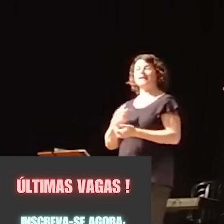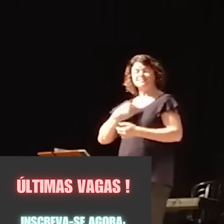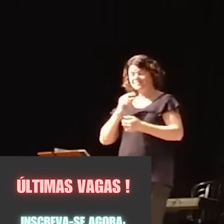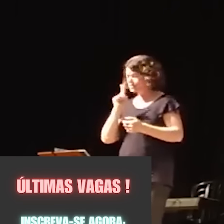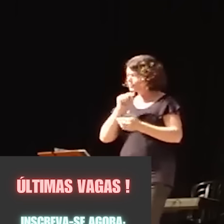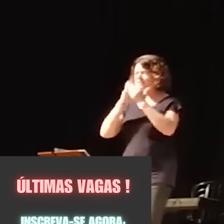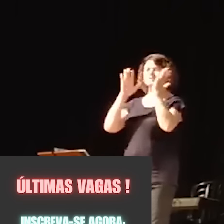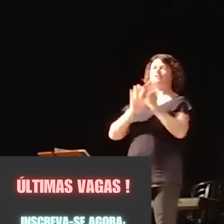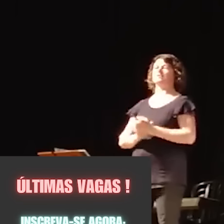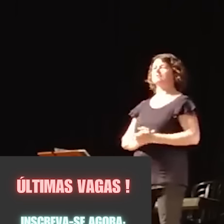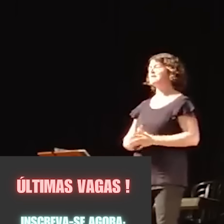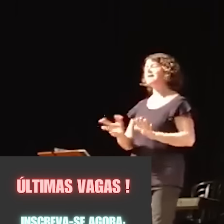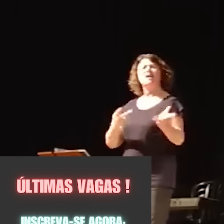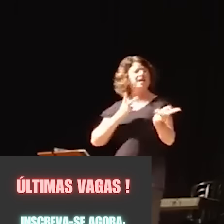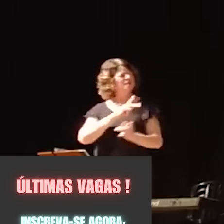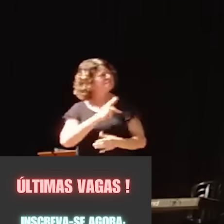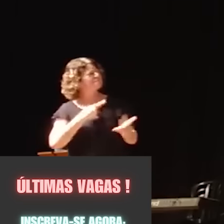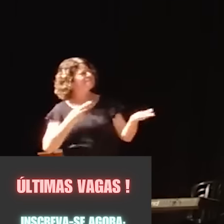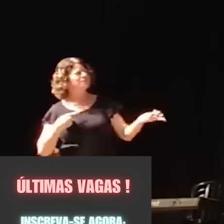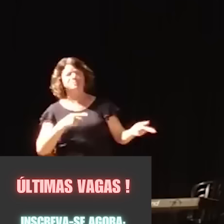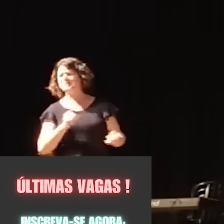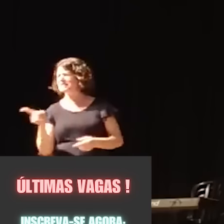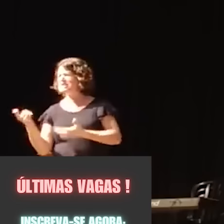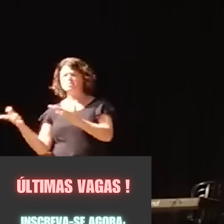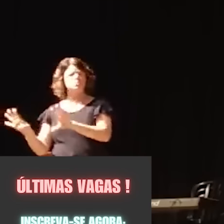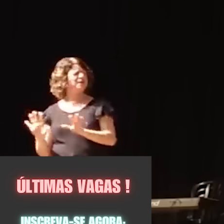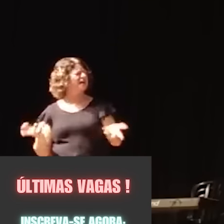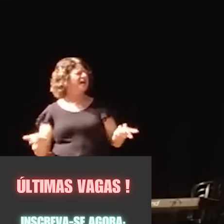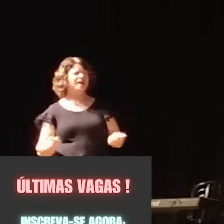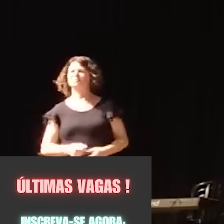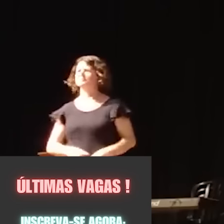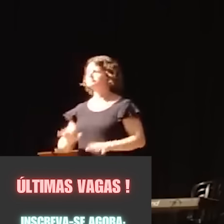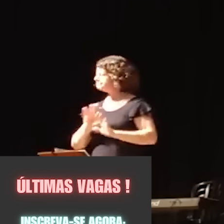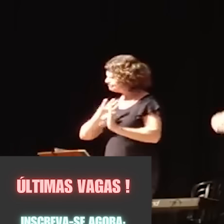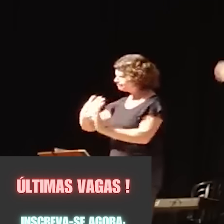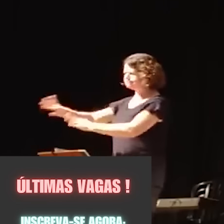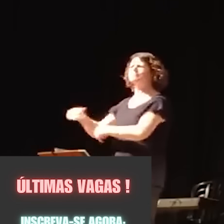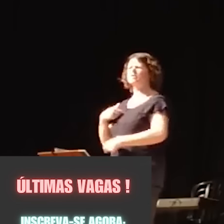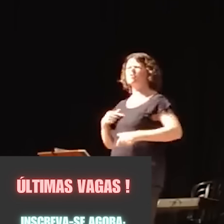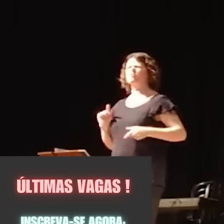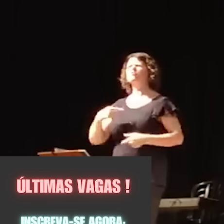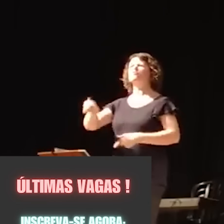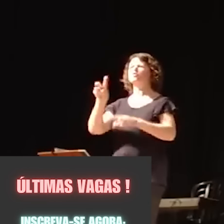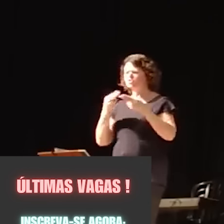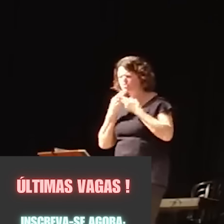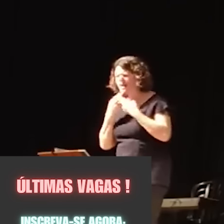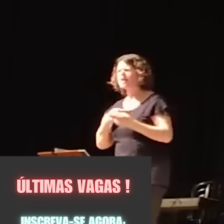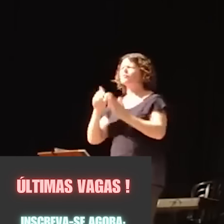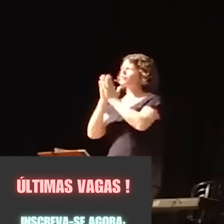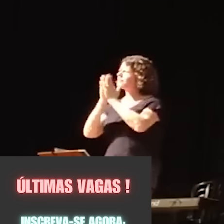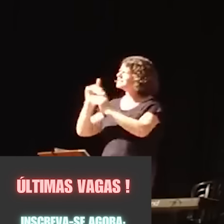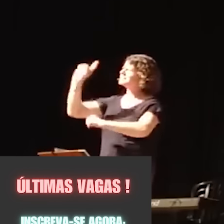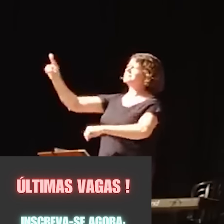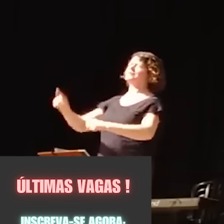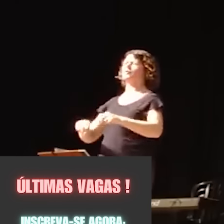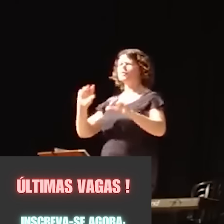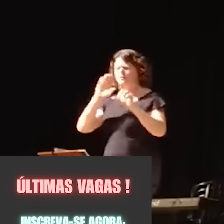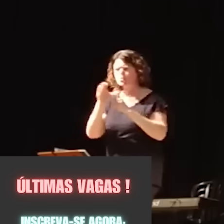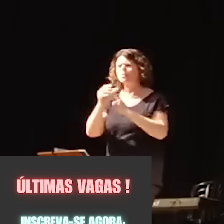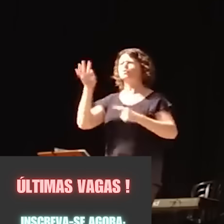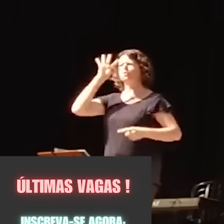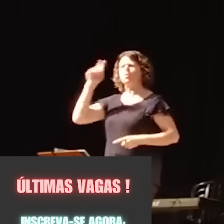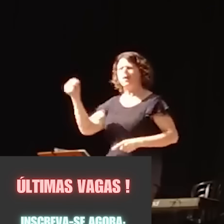vou perseverar eu vou buscar eu vou clamar eu vou jejuar eu vou falar com Deus eu vou vir no culto de quarta fa eu vou vir no culto da domo eu